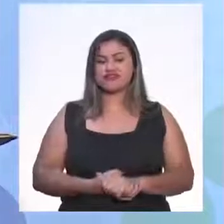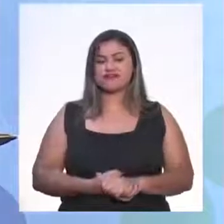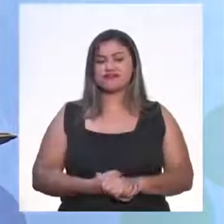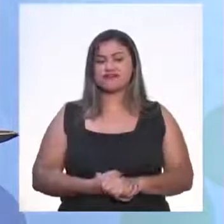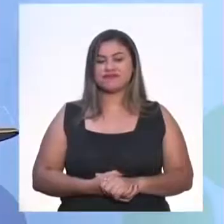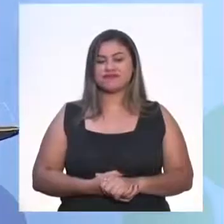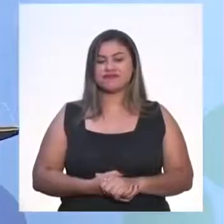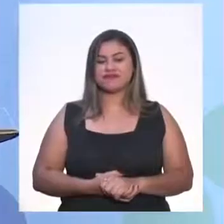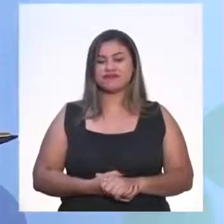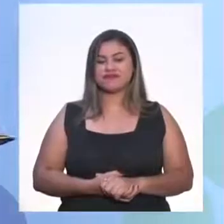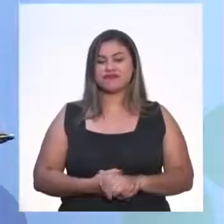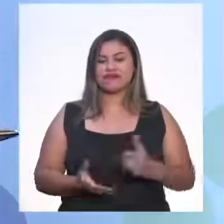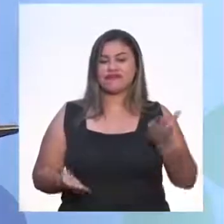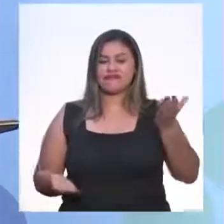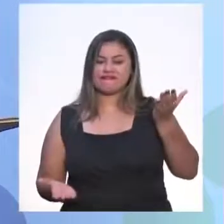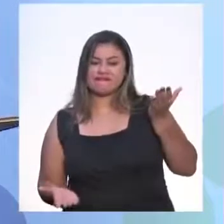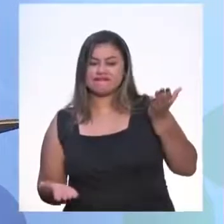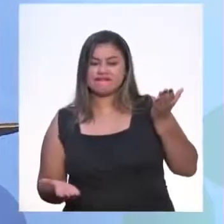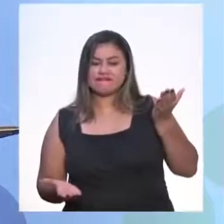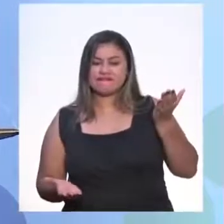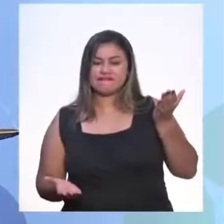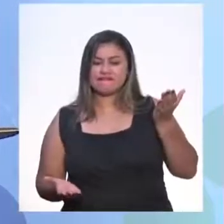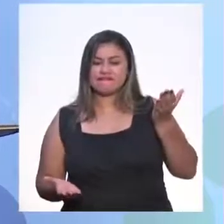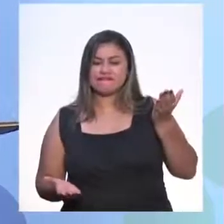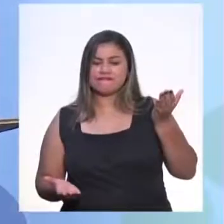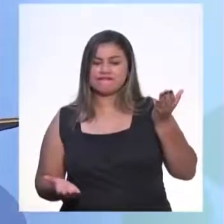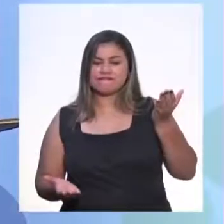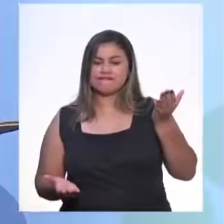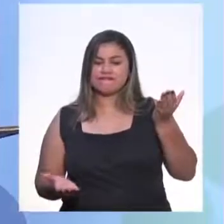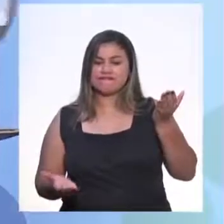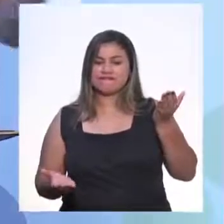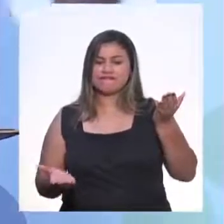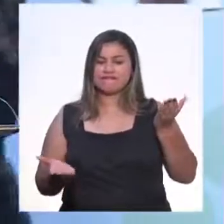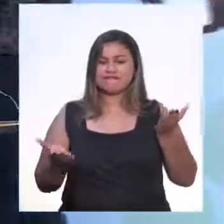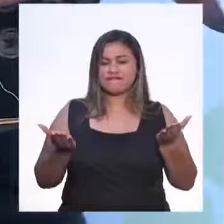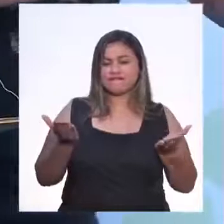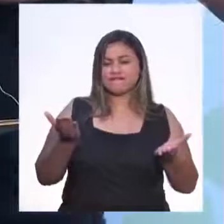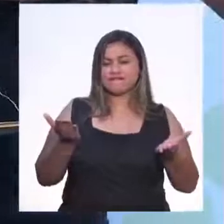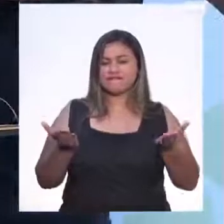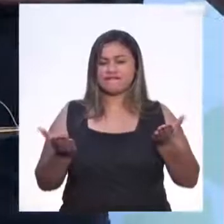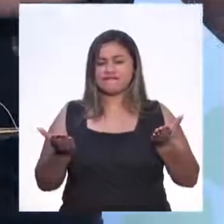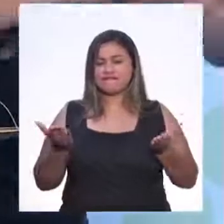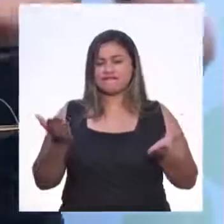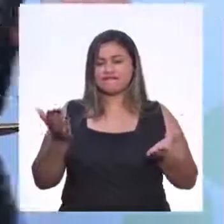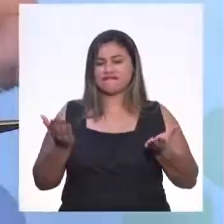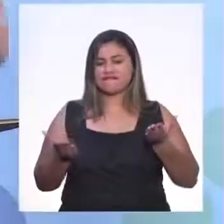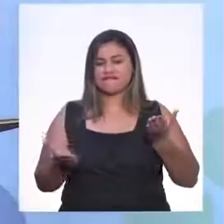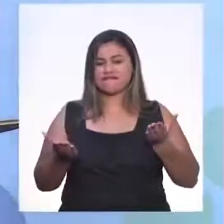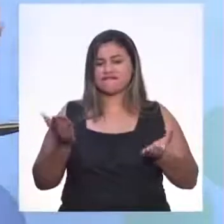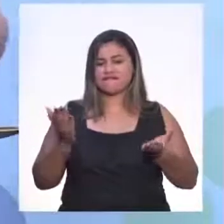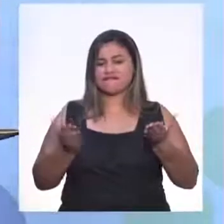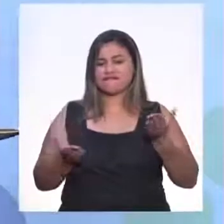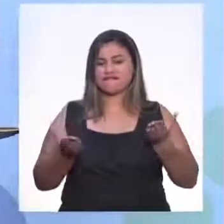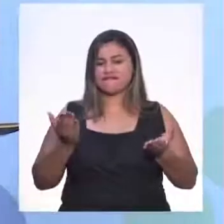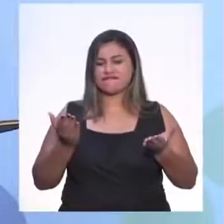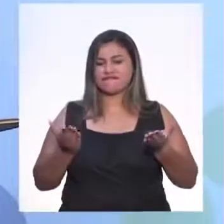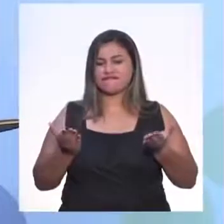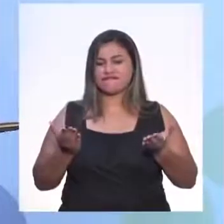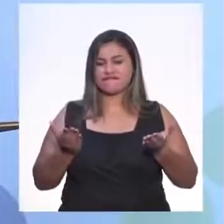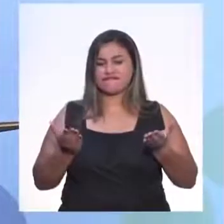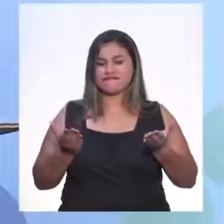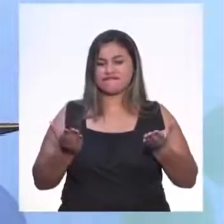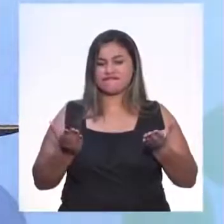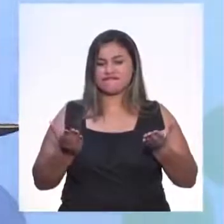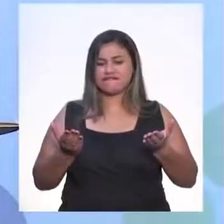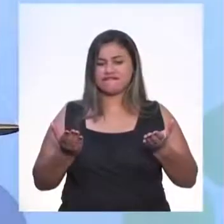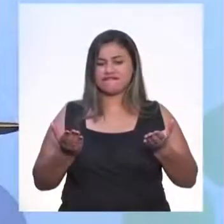ela fica pensa, né? Vou tentar tirar esse outro aqui. Aí ela iguala, ó. Tirei um X de cada lado. Beleza?